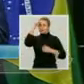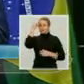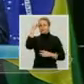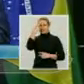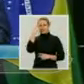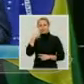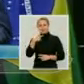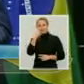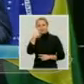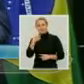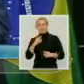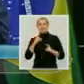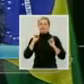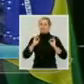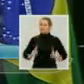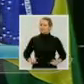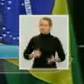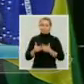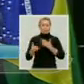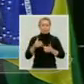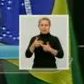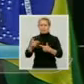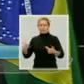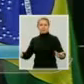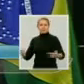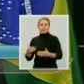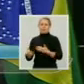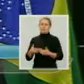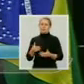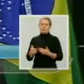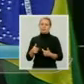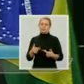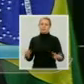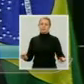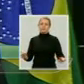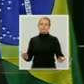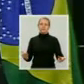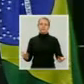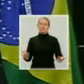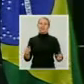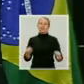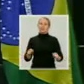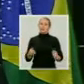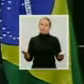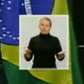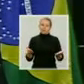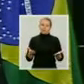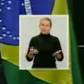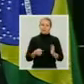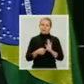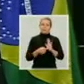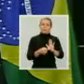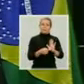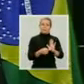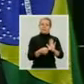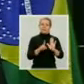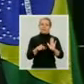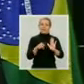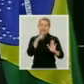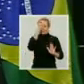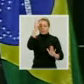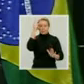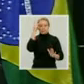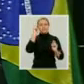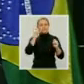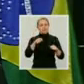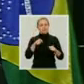seja ele de que portador de que deficiência for, é considerá-lo um membro apto